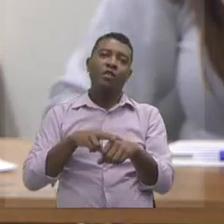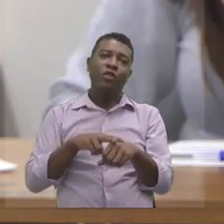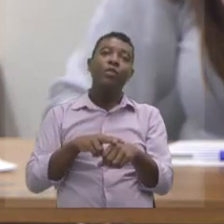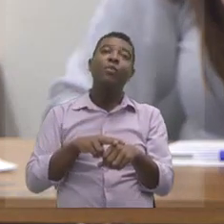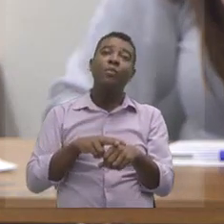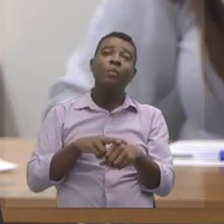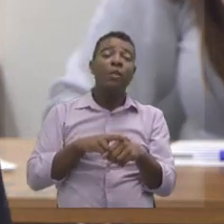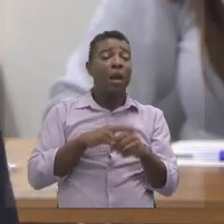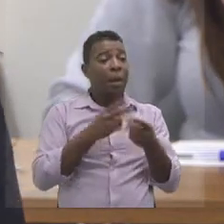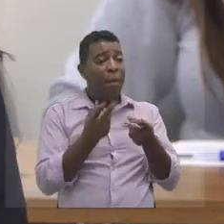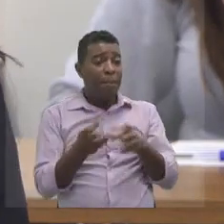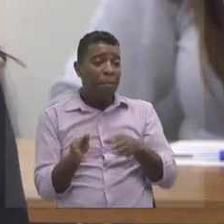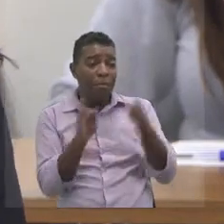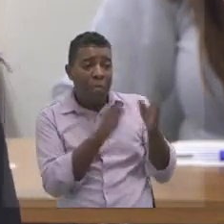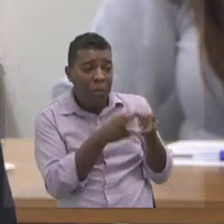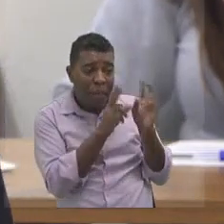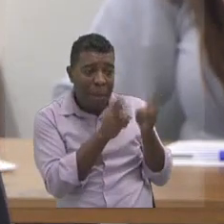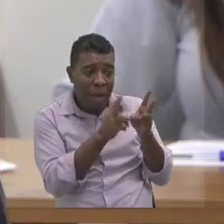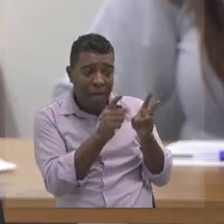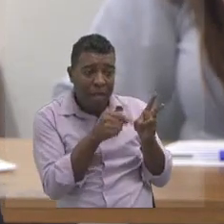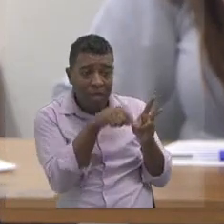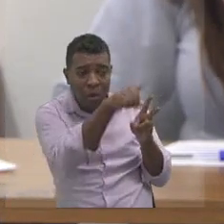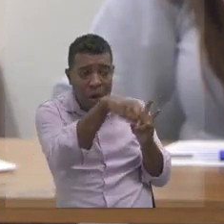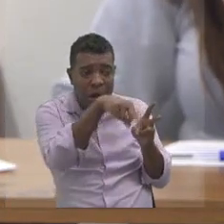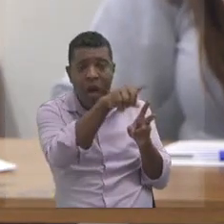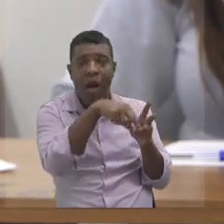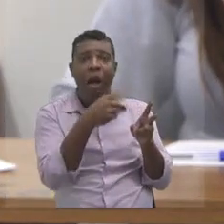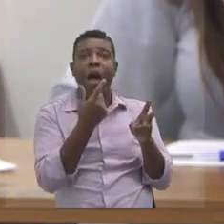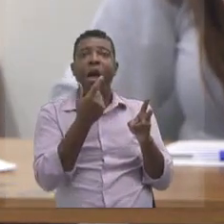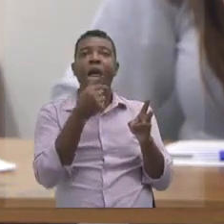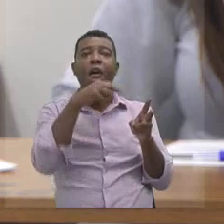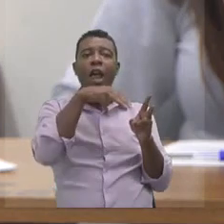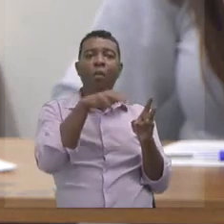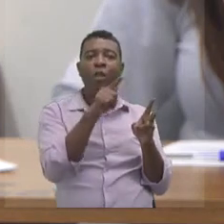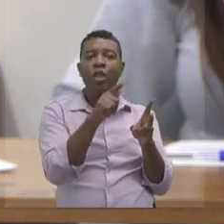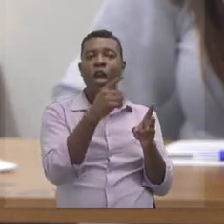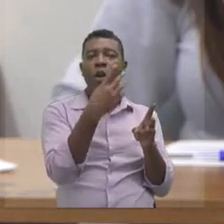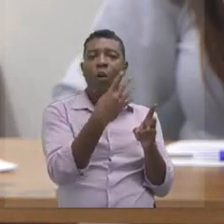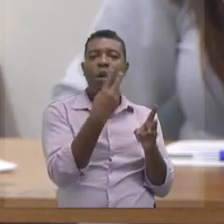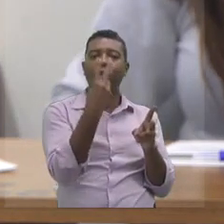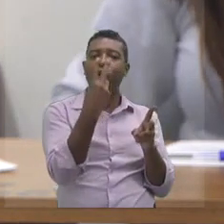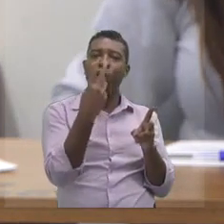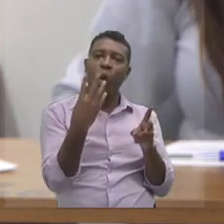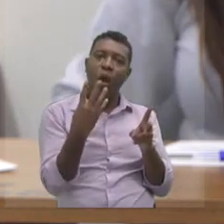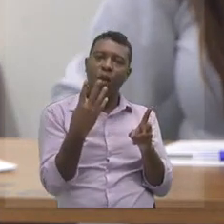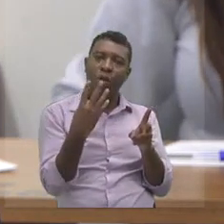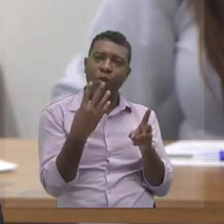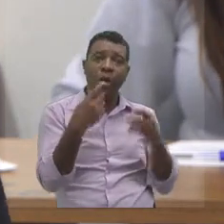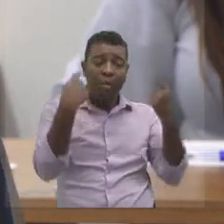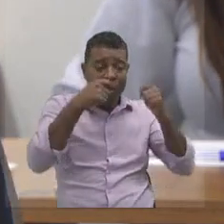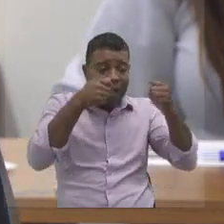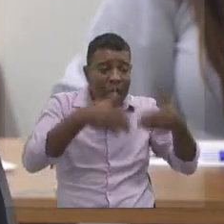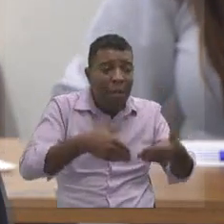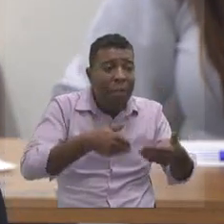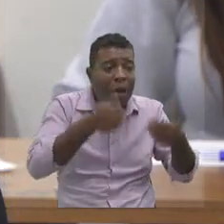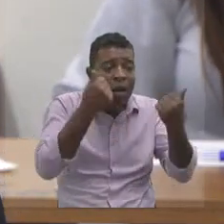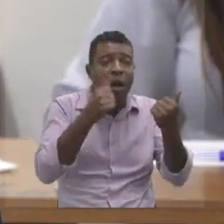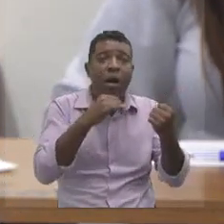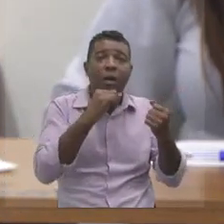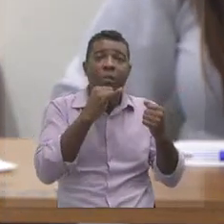a concessão no qual nós moradores do vetor Norte Estamos aguardando ansiosamente nem que seja uma melhoria nos trechos que liga